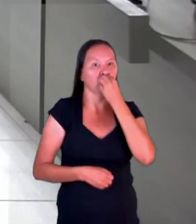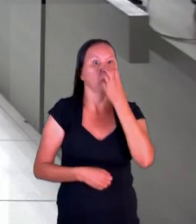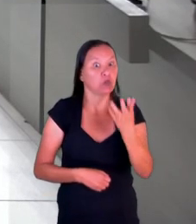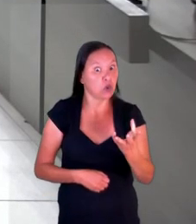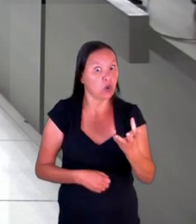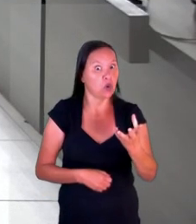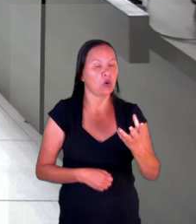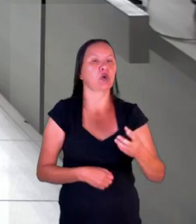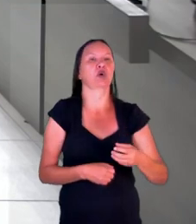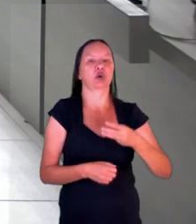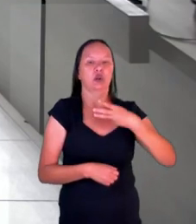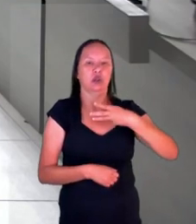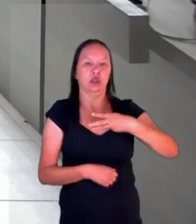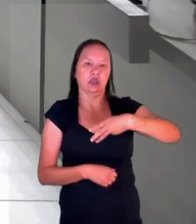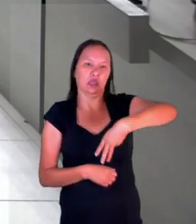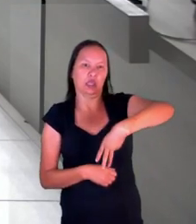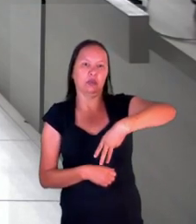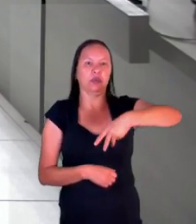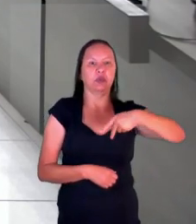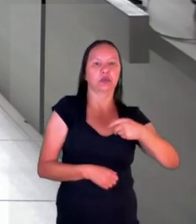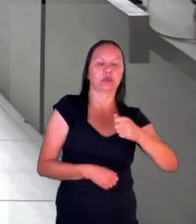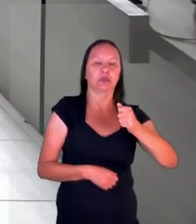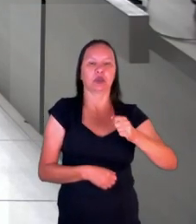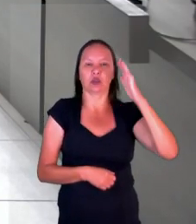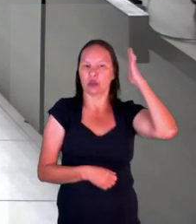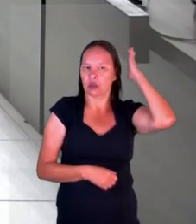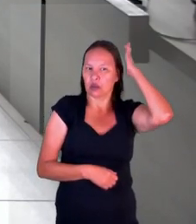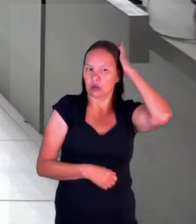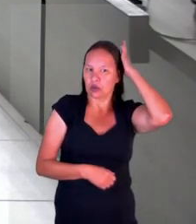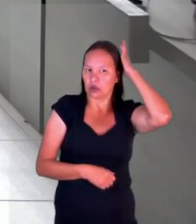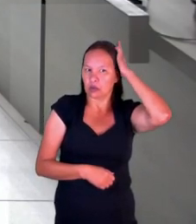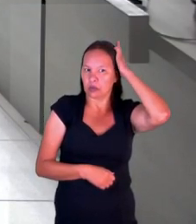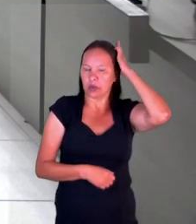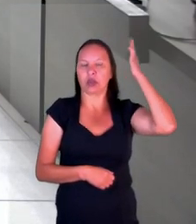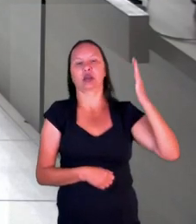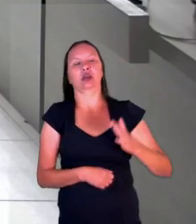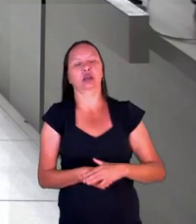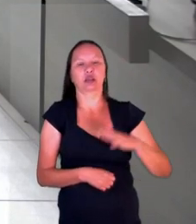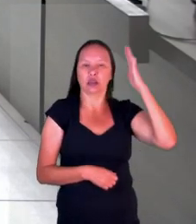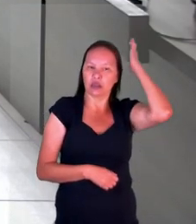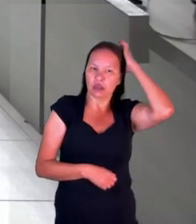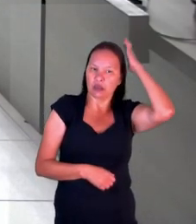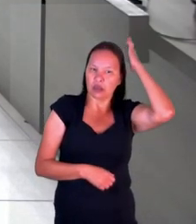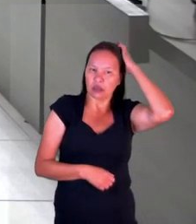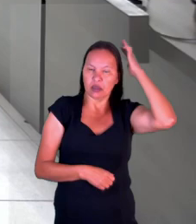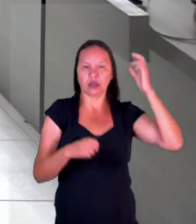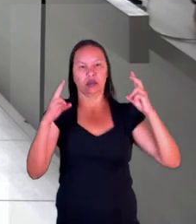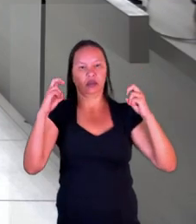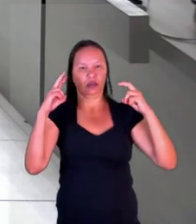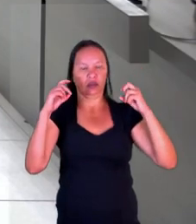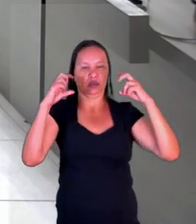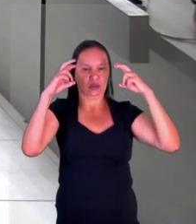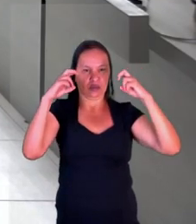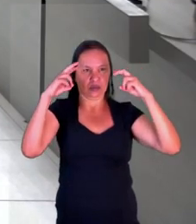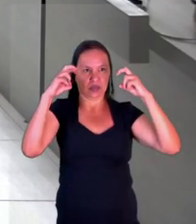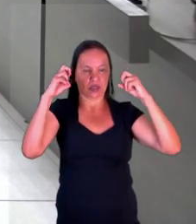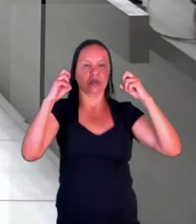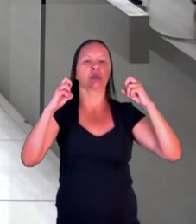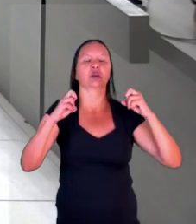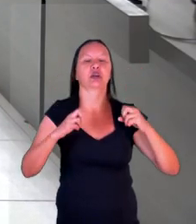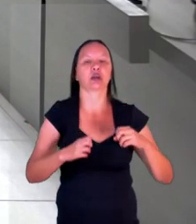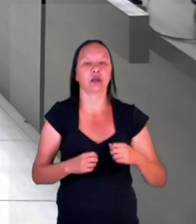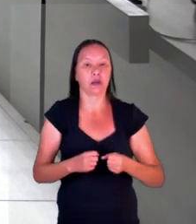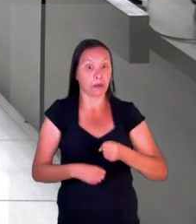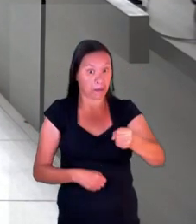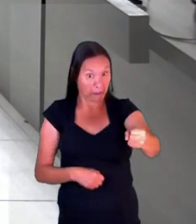atuação do MP do Paraná na adesão dos Municípios paranaenses ao Sistema Nacional de segurança alimentar antes de passar a